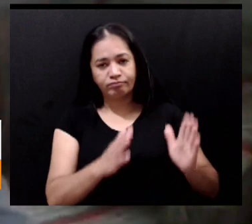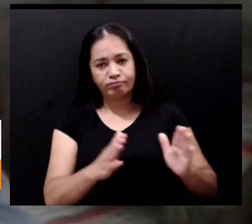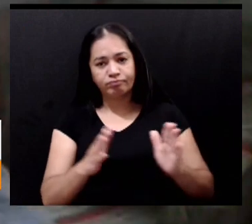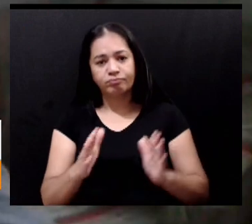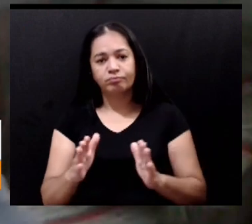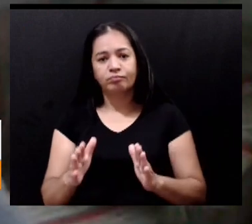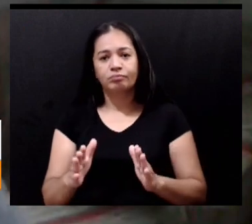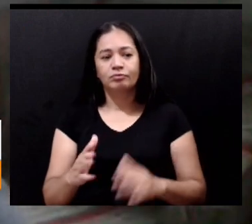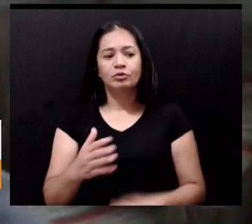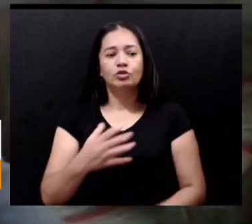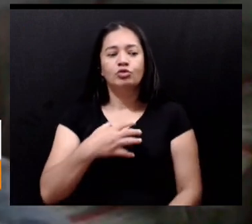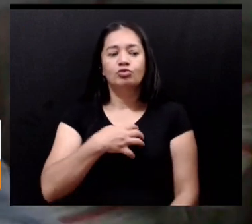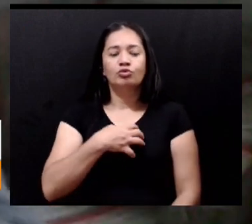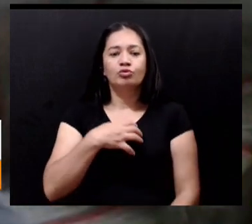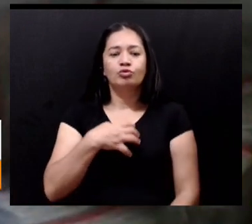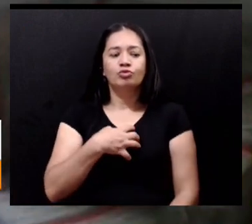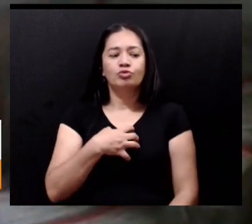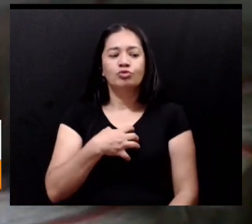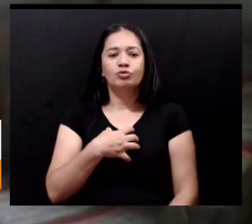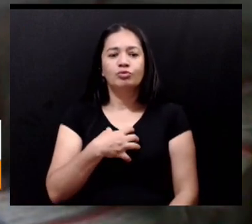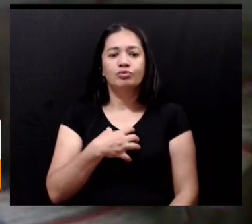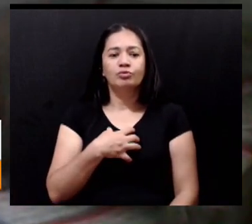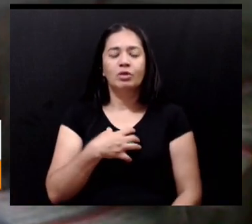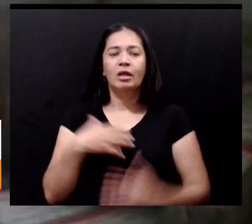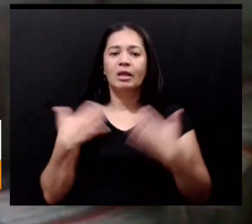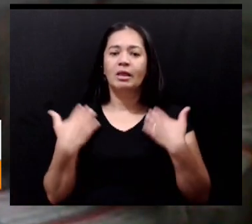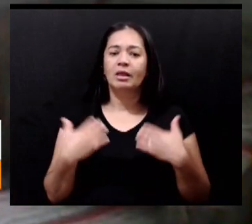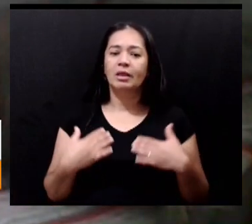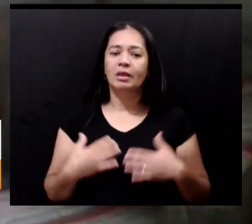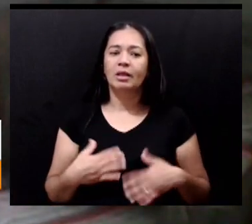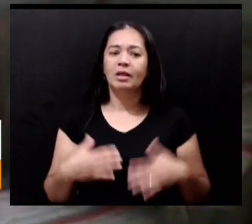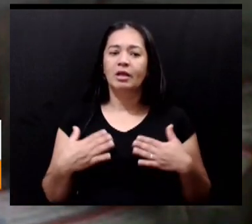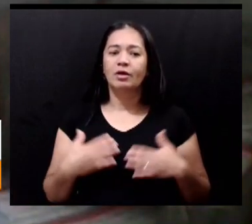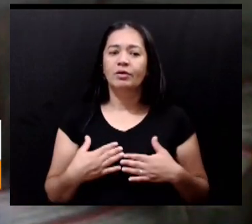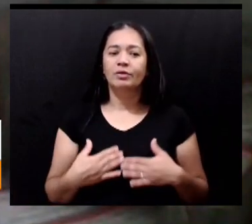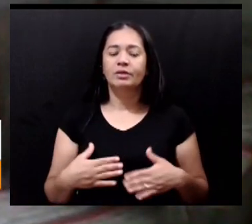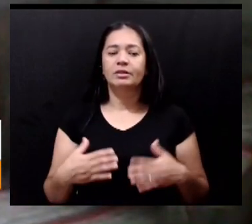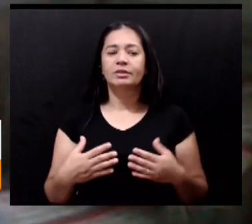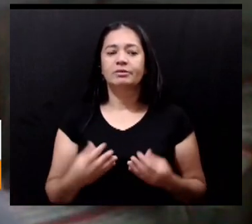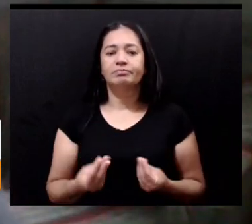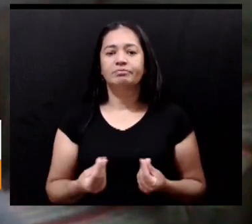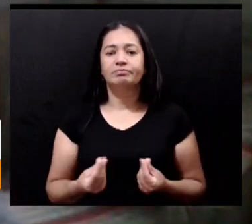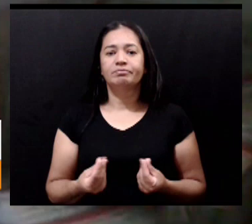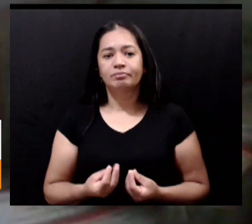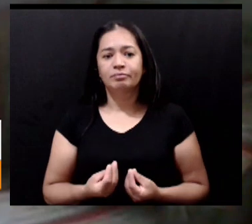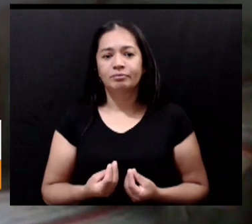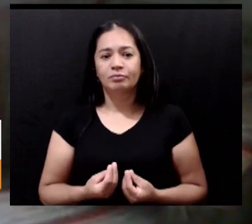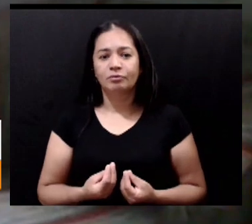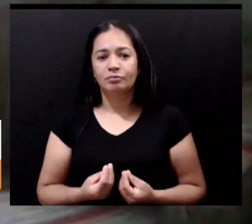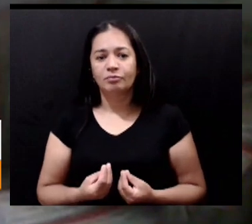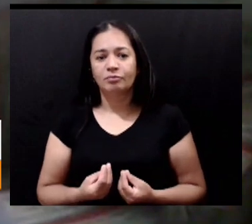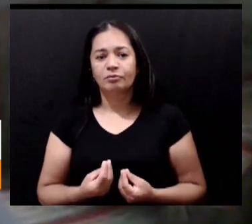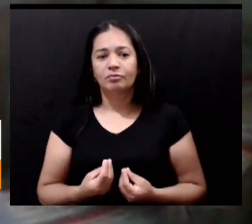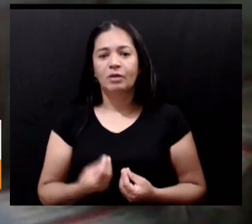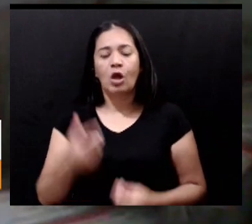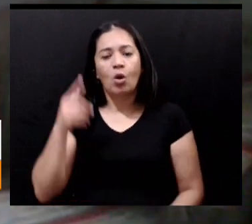modo tranquilo, podemos dizer até assim, funcional, consegue